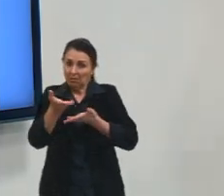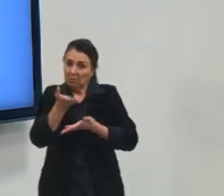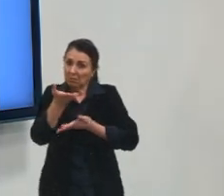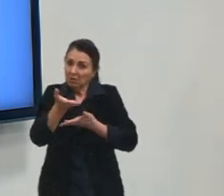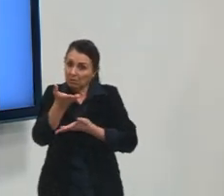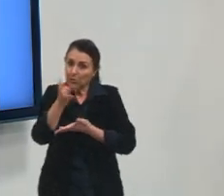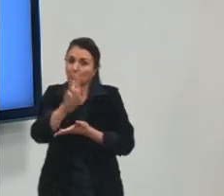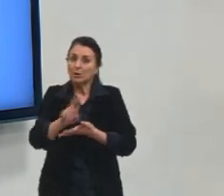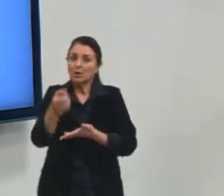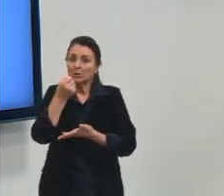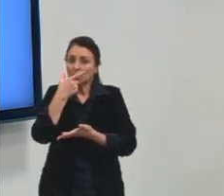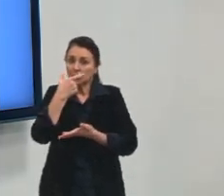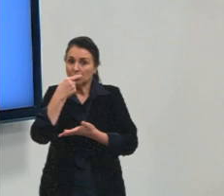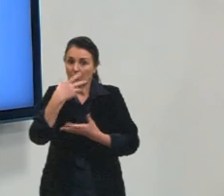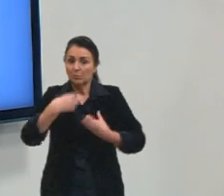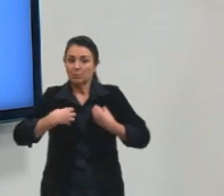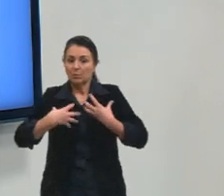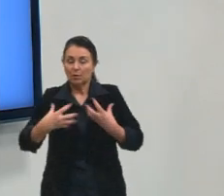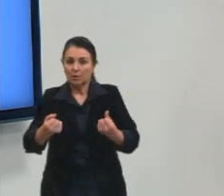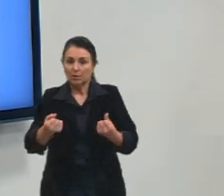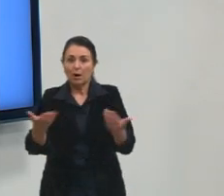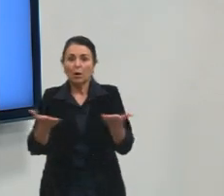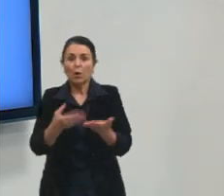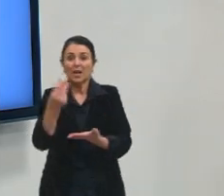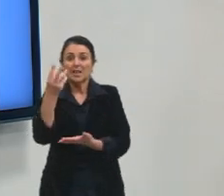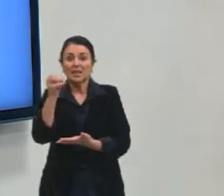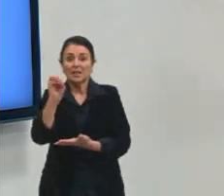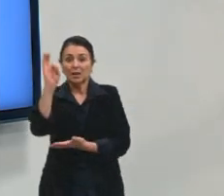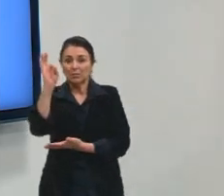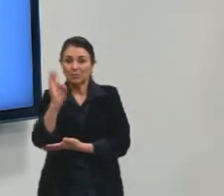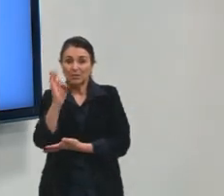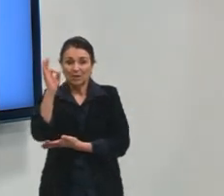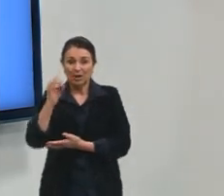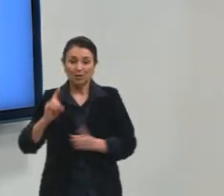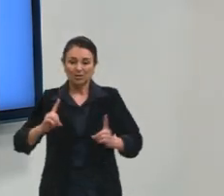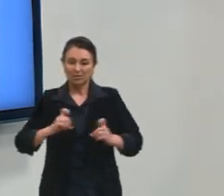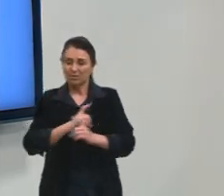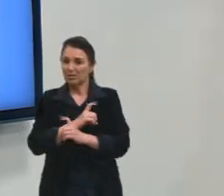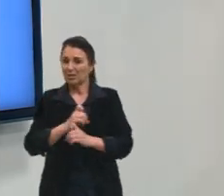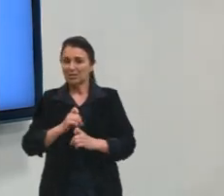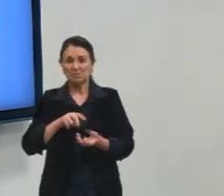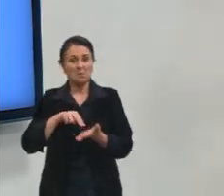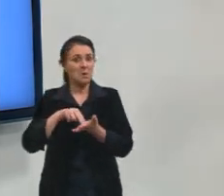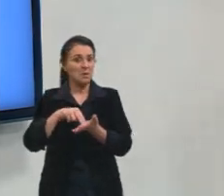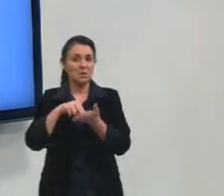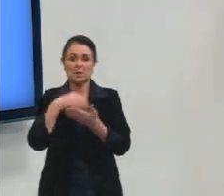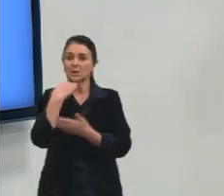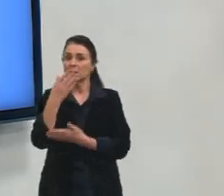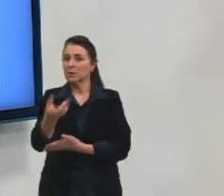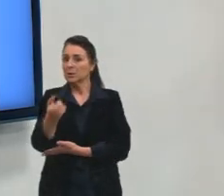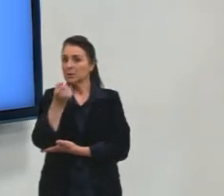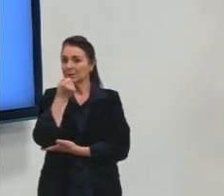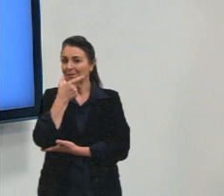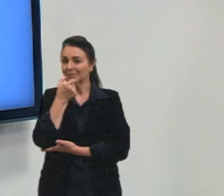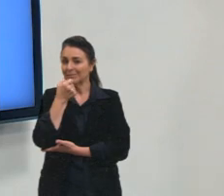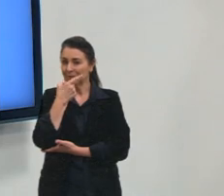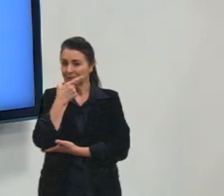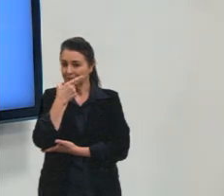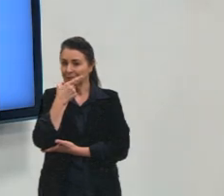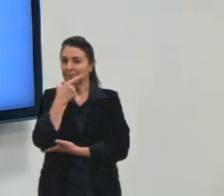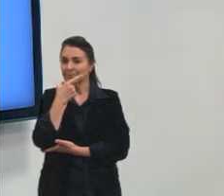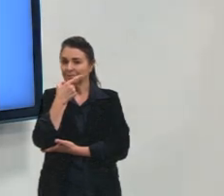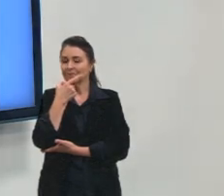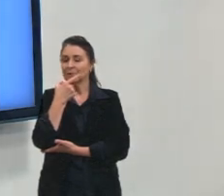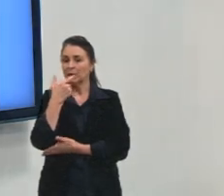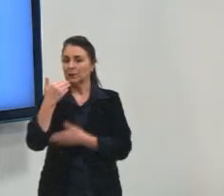beleza hoje em dia já trinta por cento então nessas bactérias ela já se tornar resistentes então é algo que tem tal bastante